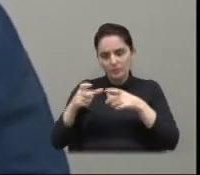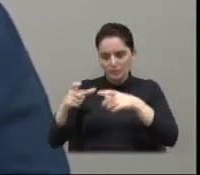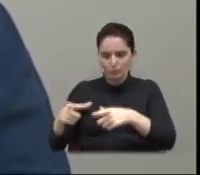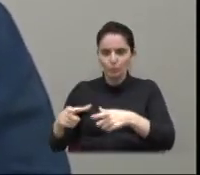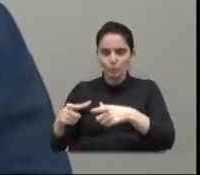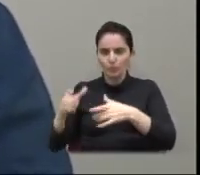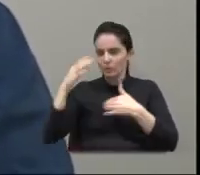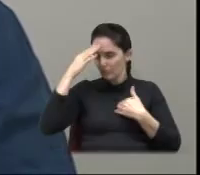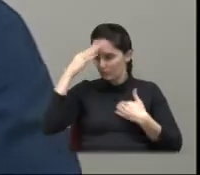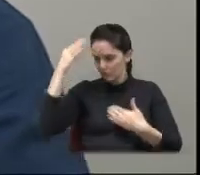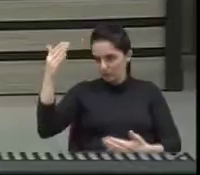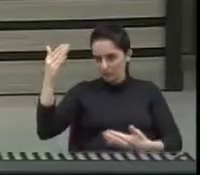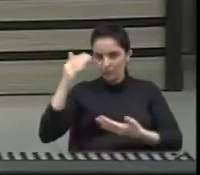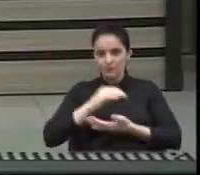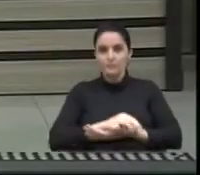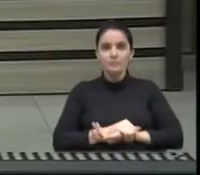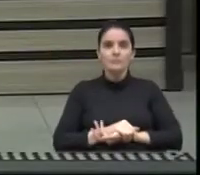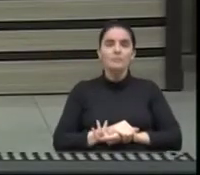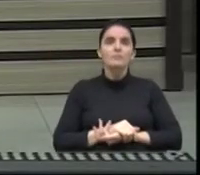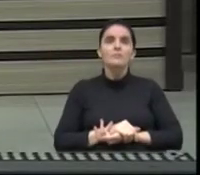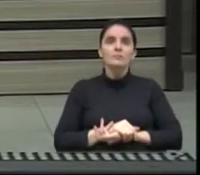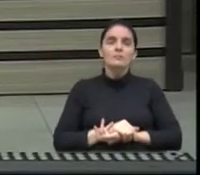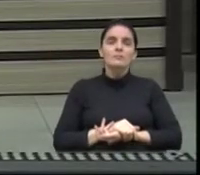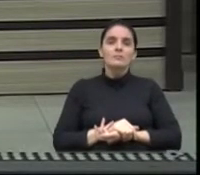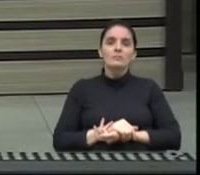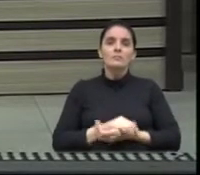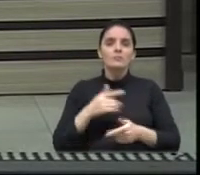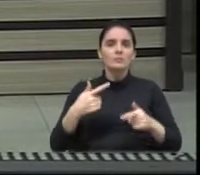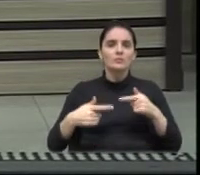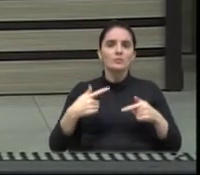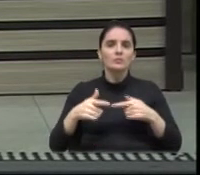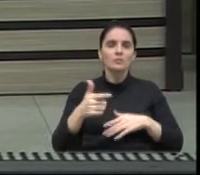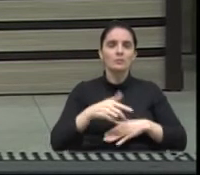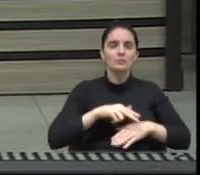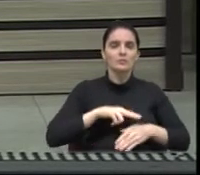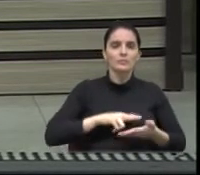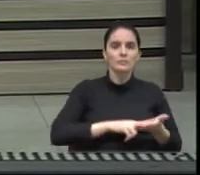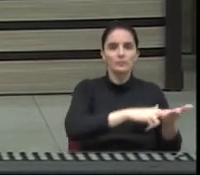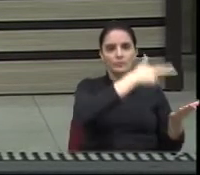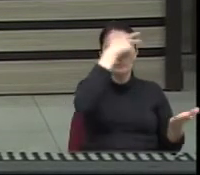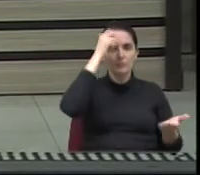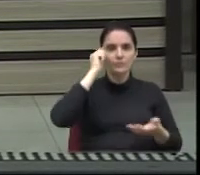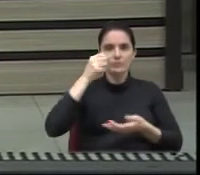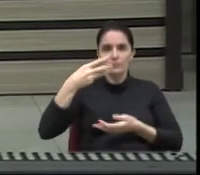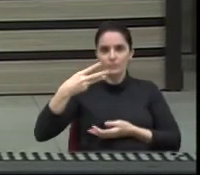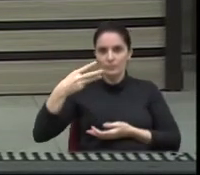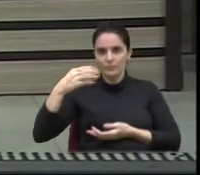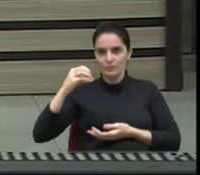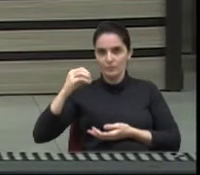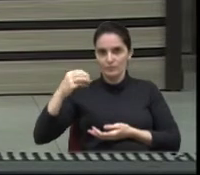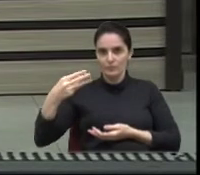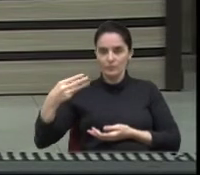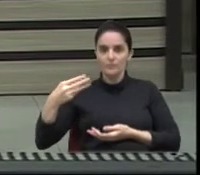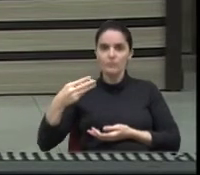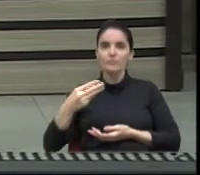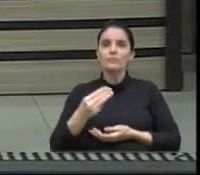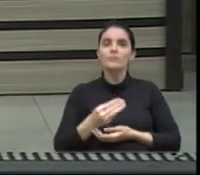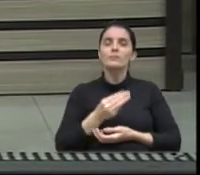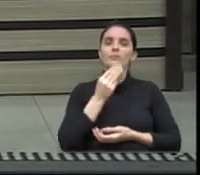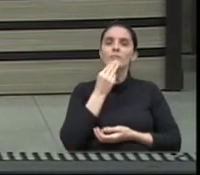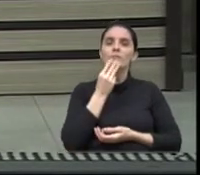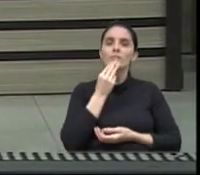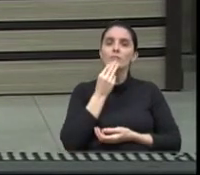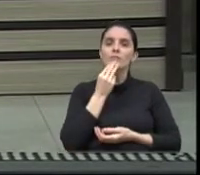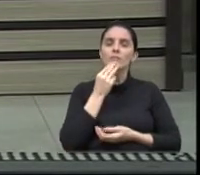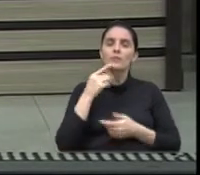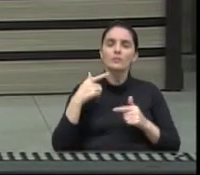Muito obrigado, presidente. Continua a discussão. Não havendo executivo. 303, Vaguinho da Santa Luzia.